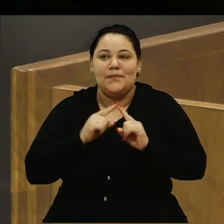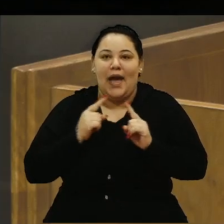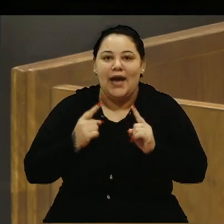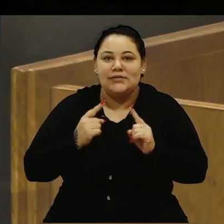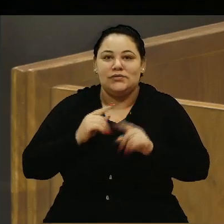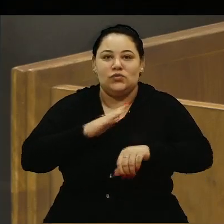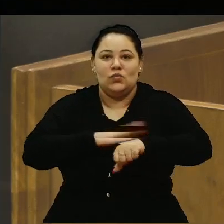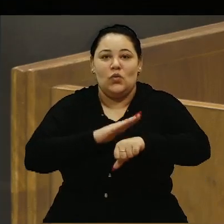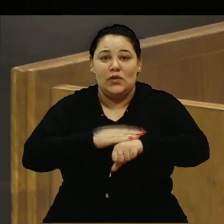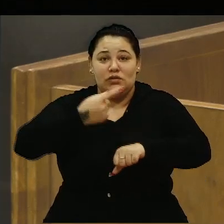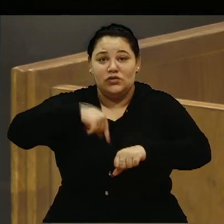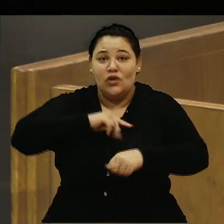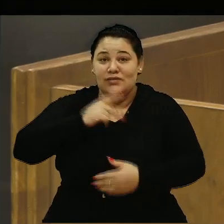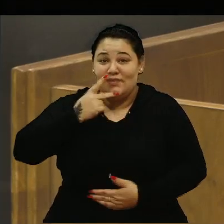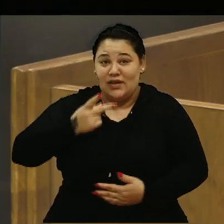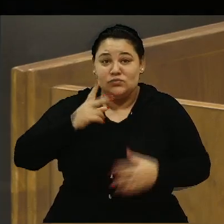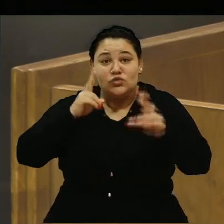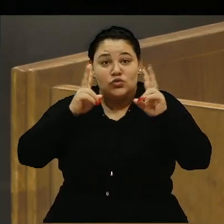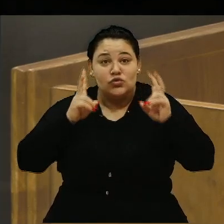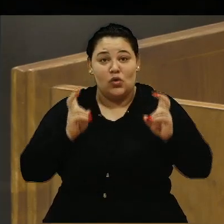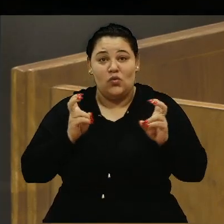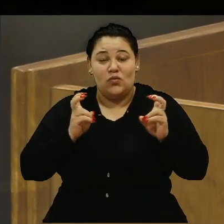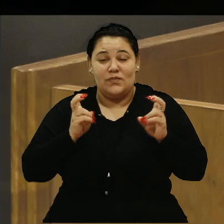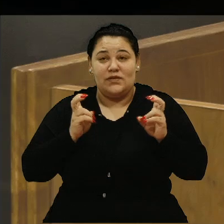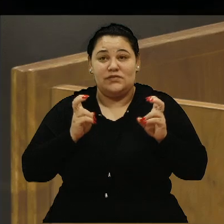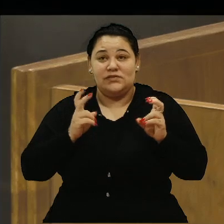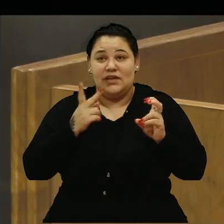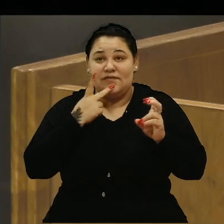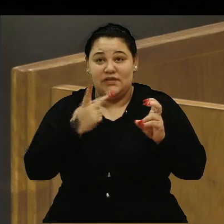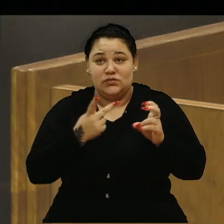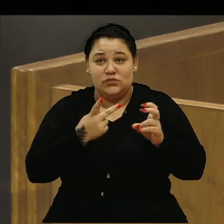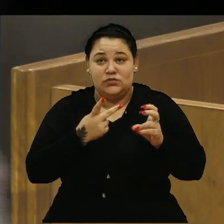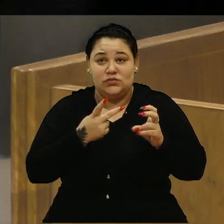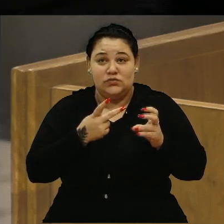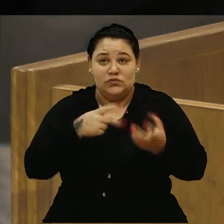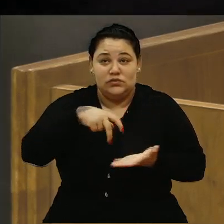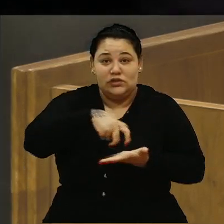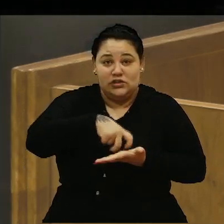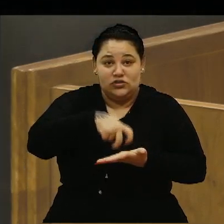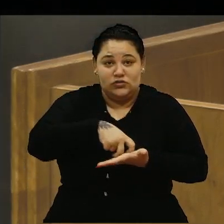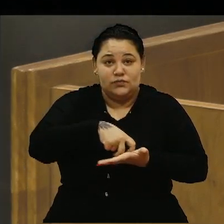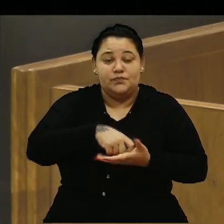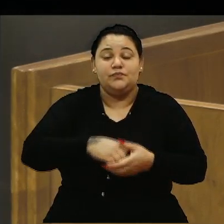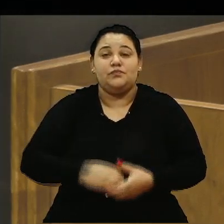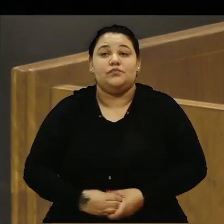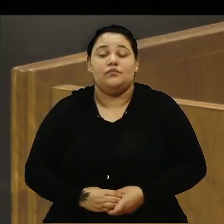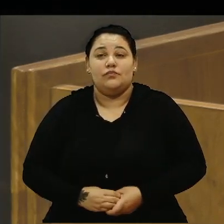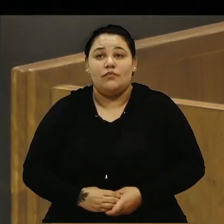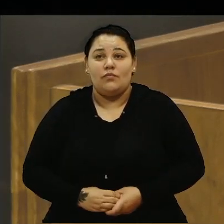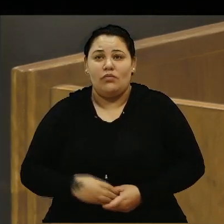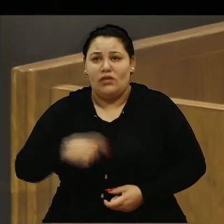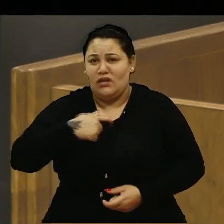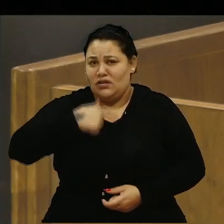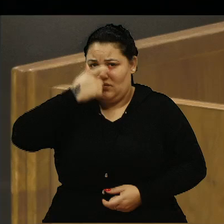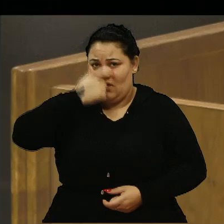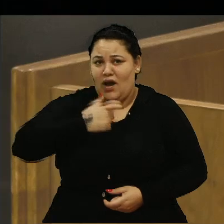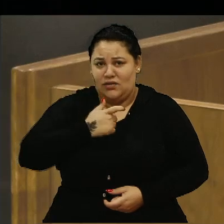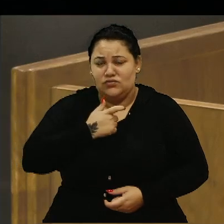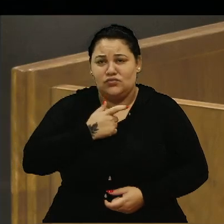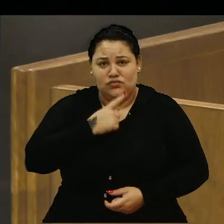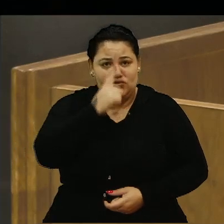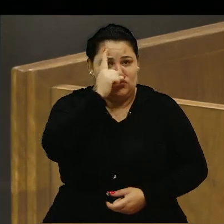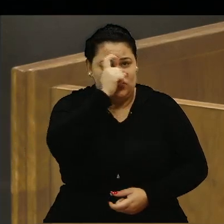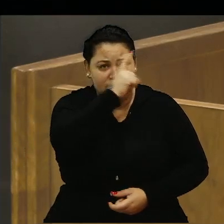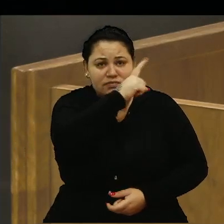a gente fala disso, a gente já está falando na punição. E eu acho